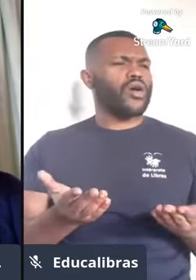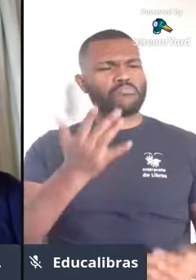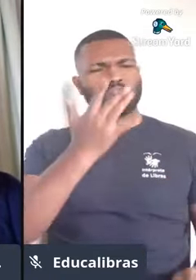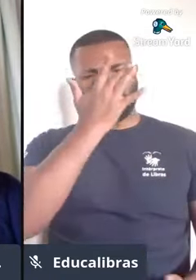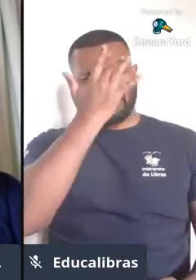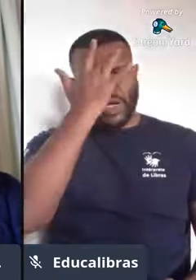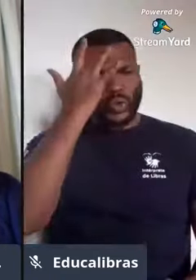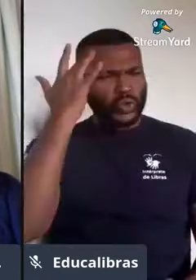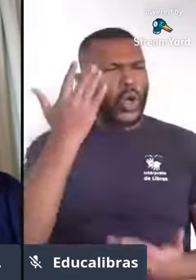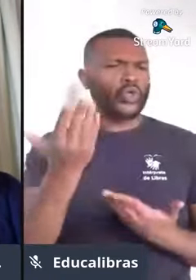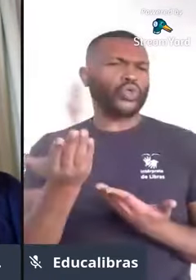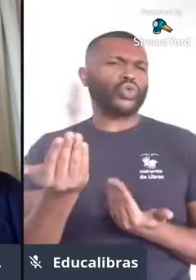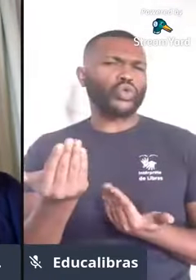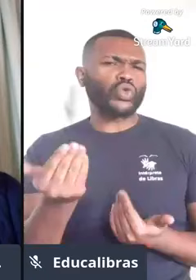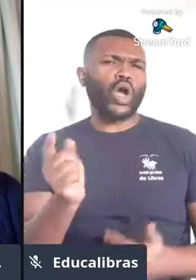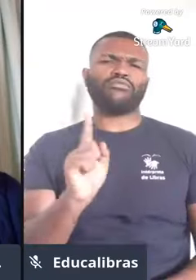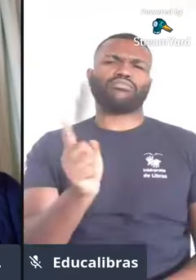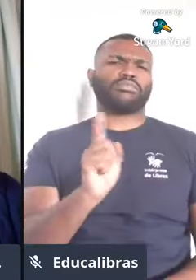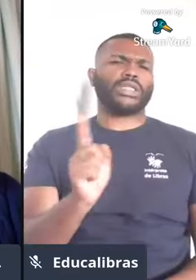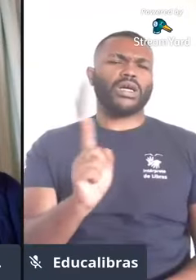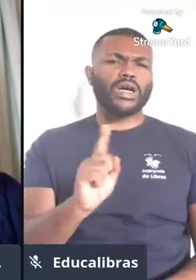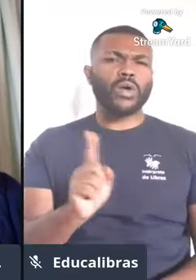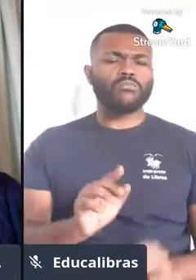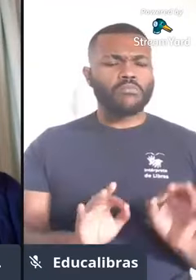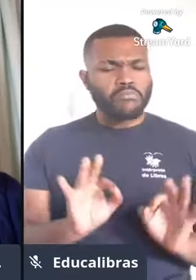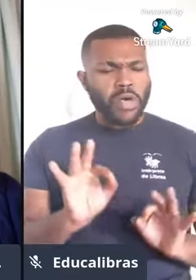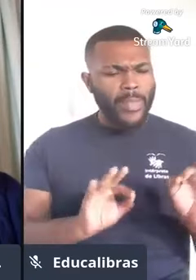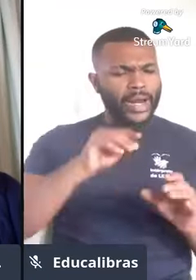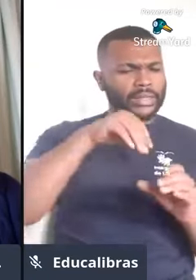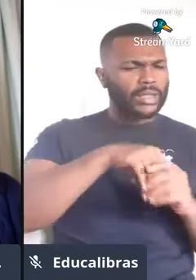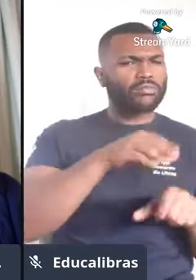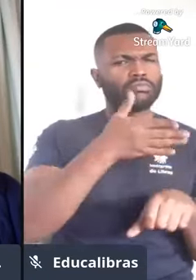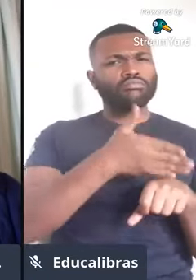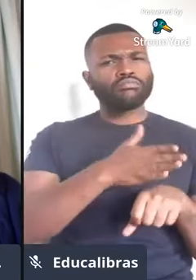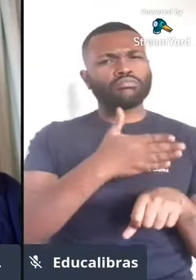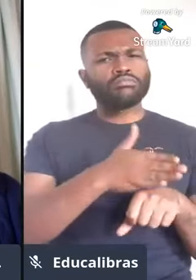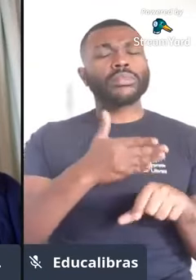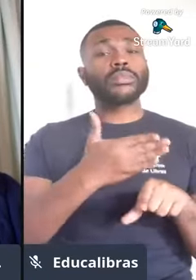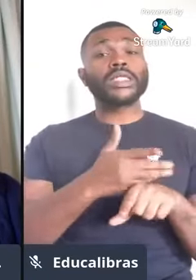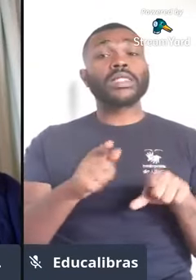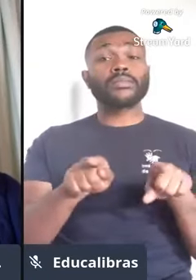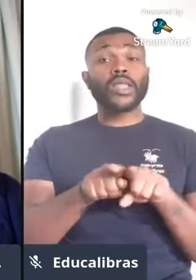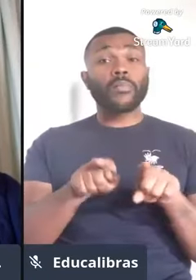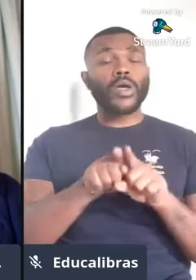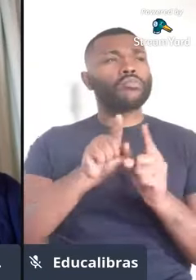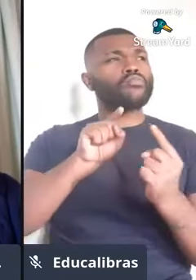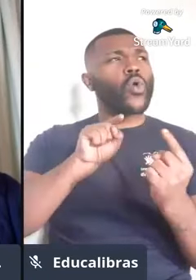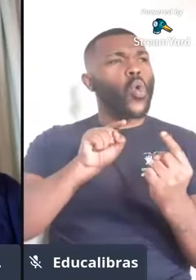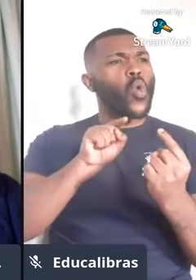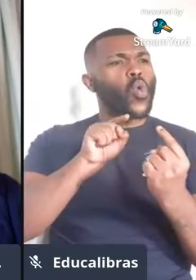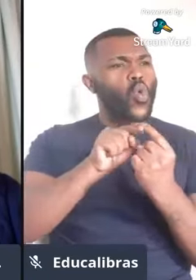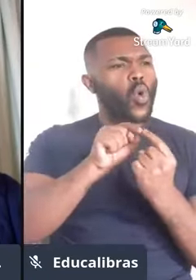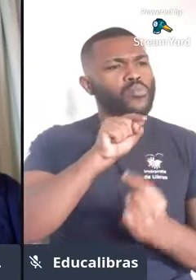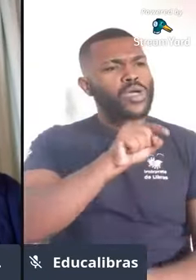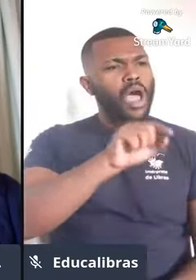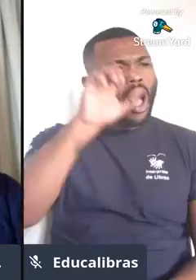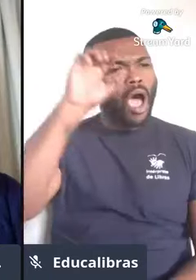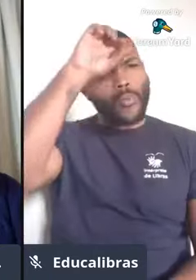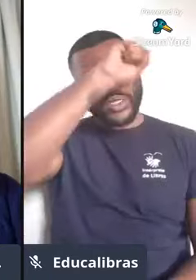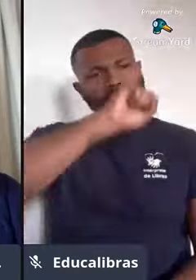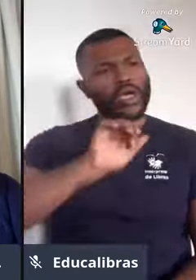ela jovem ou não, né, em estágios, também se coloca na questão da aprendizagem profissional.